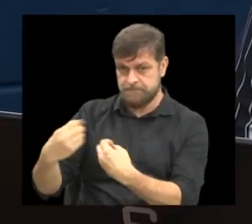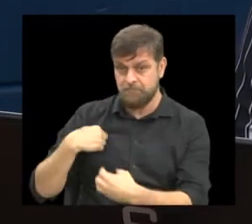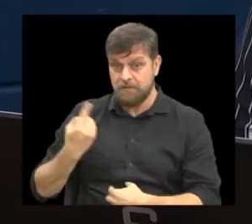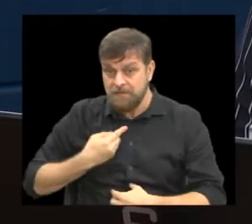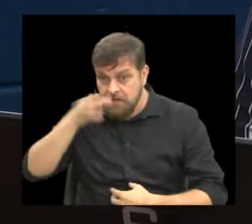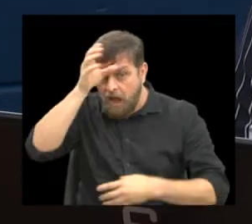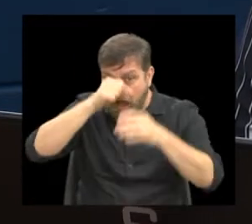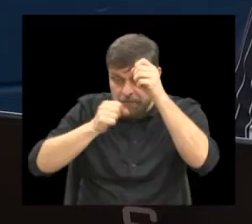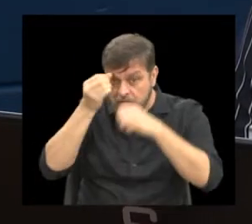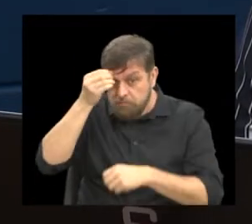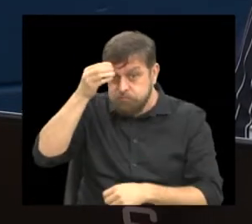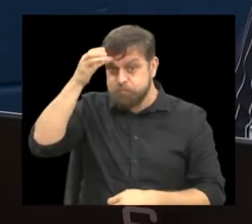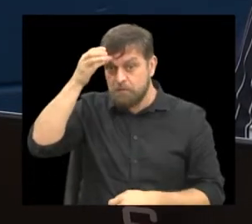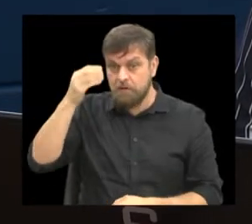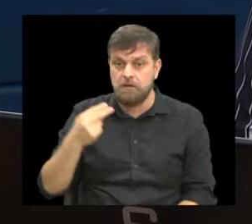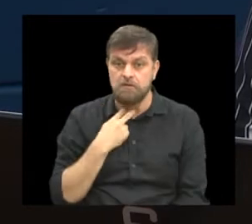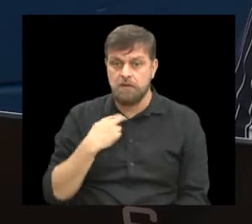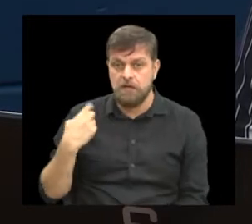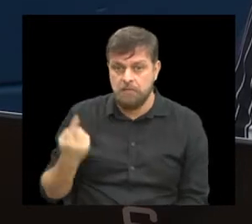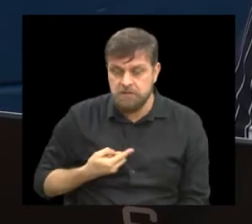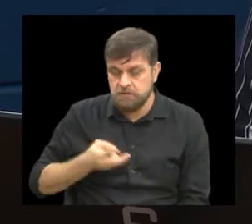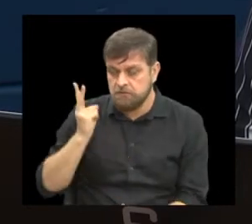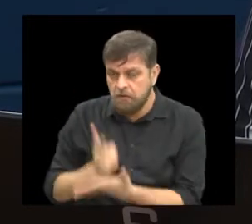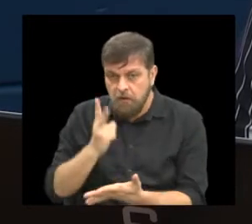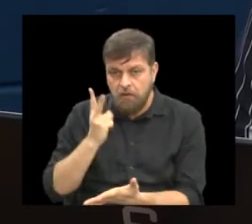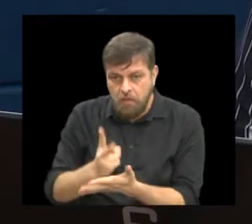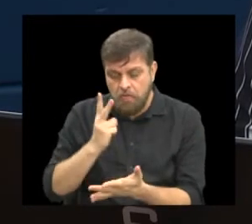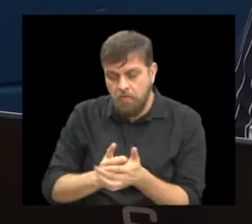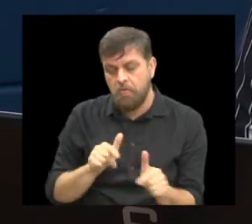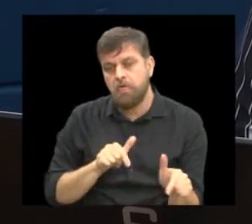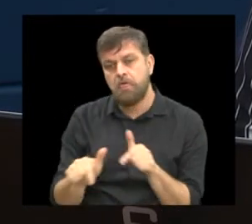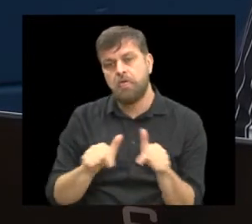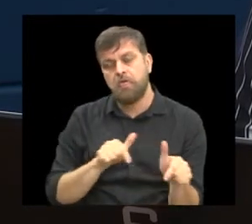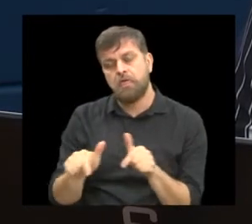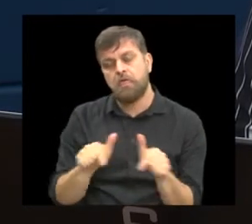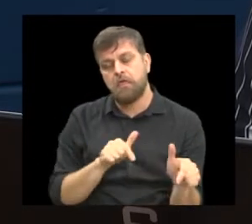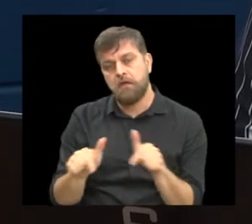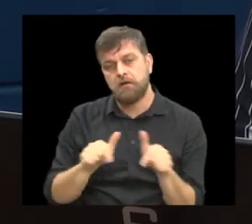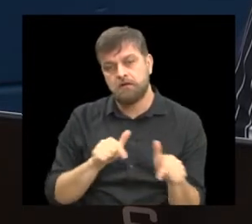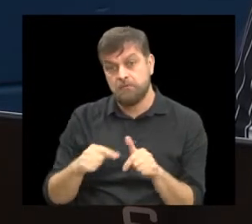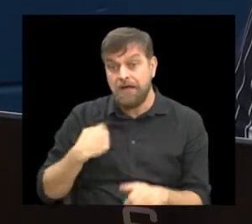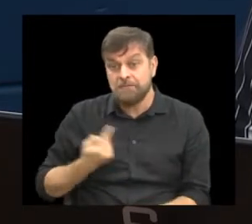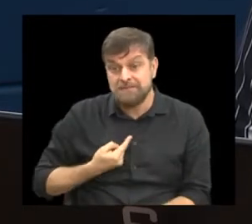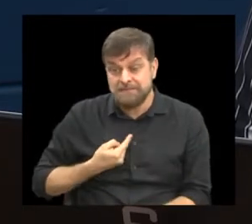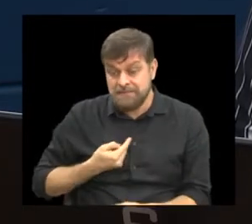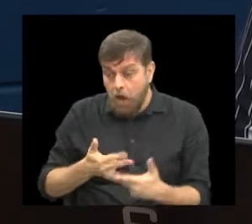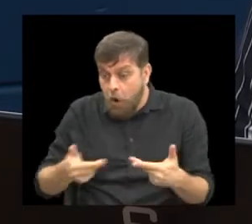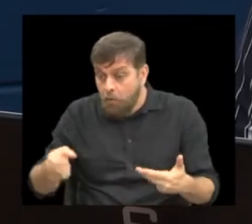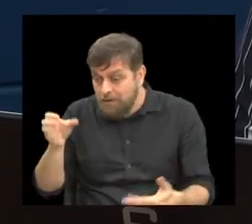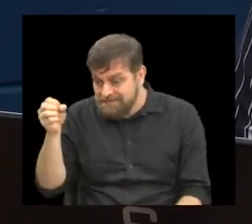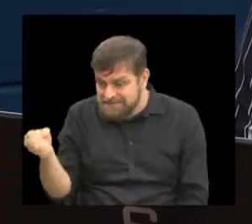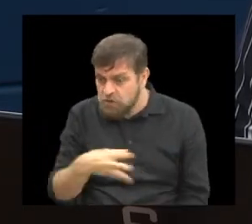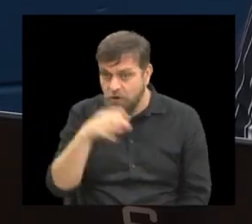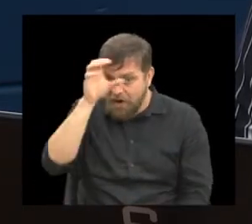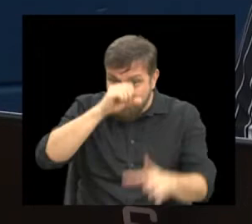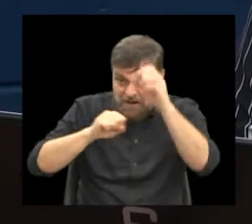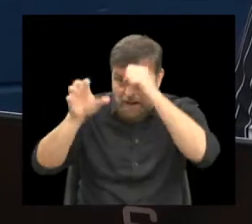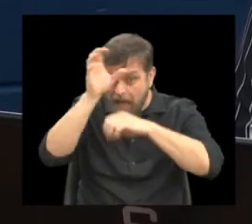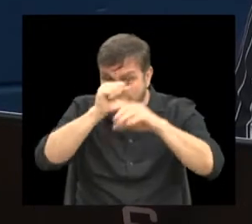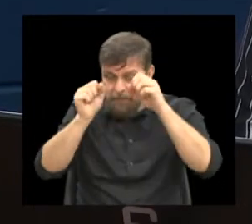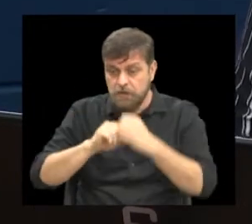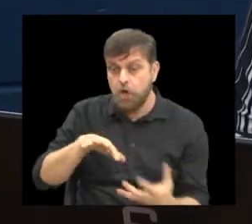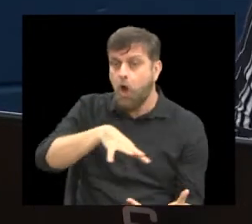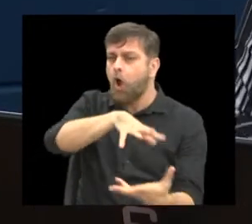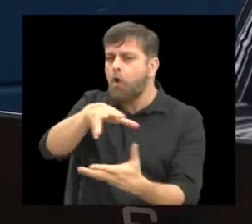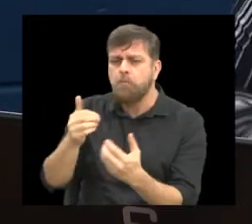nos ajudar a não ficar com aqueles olhos de mesmice e sem atualizar toda esse